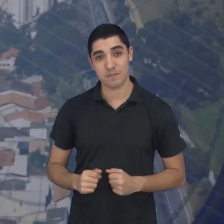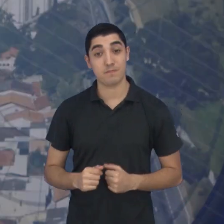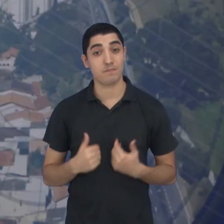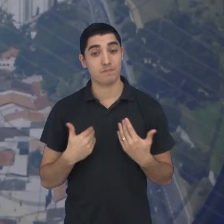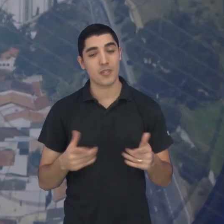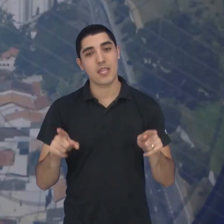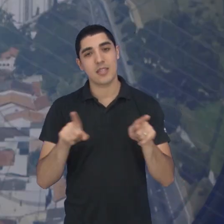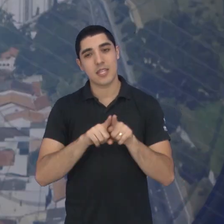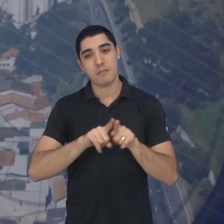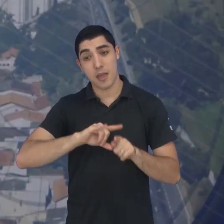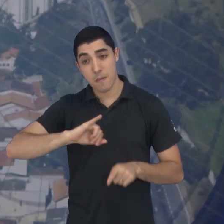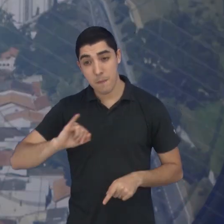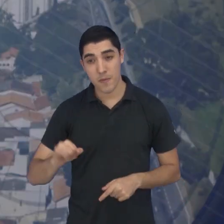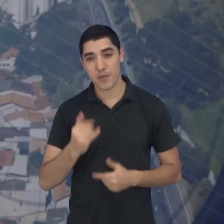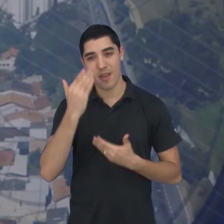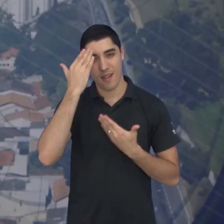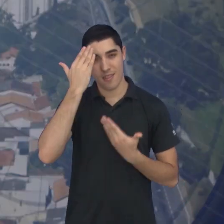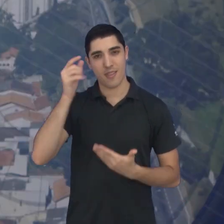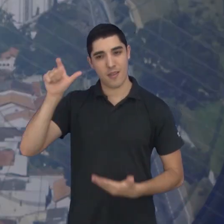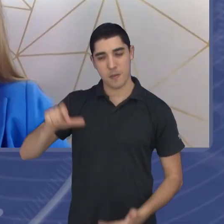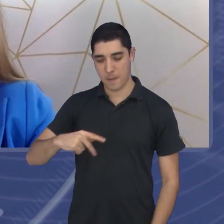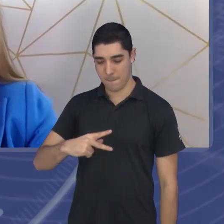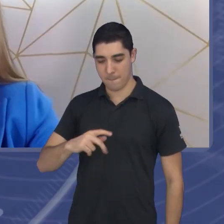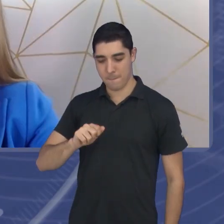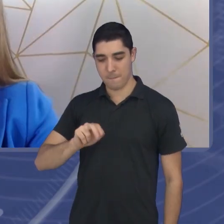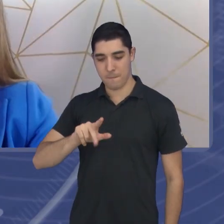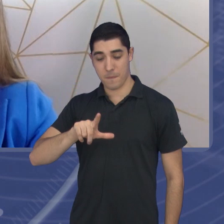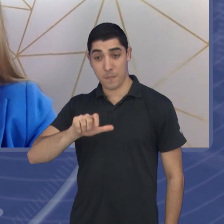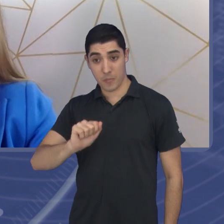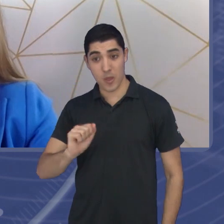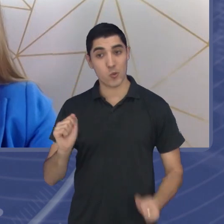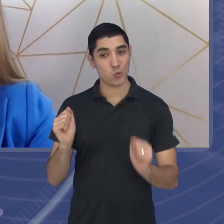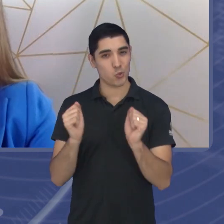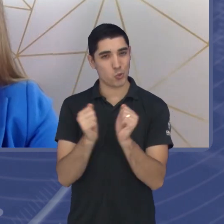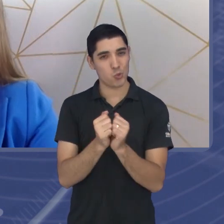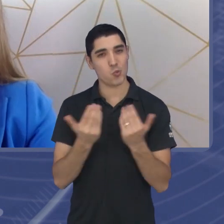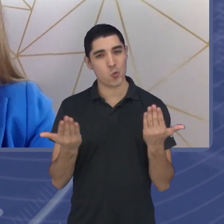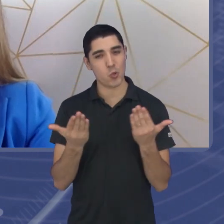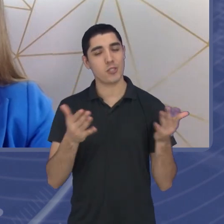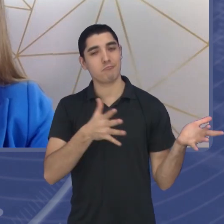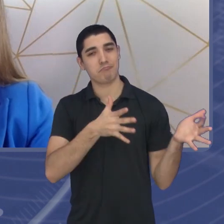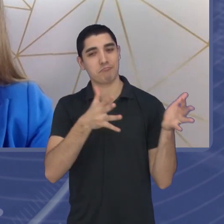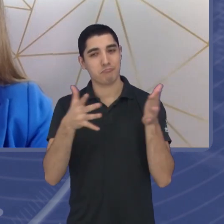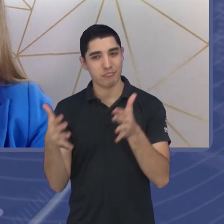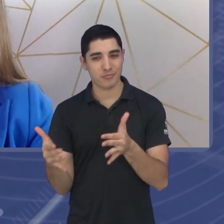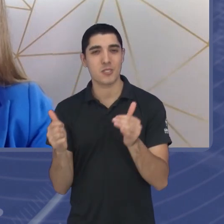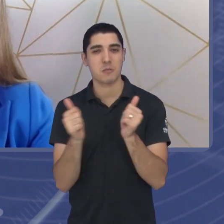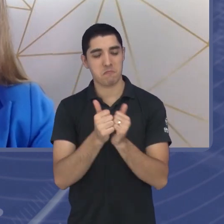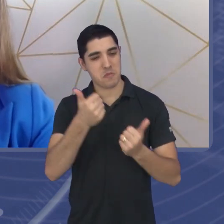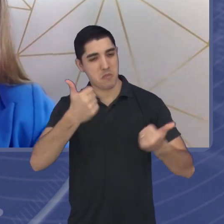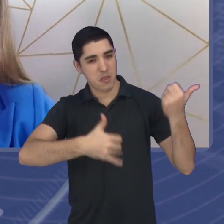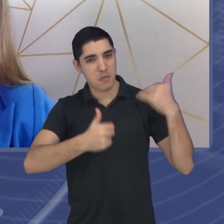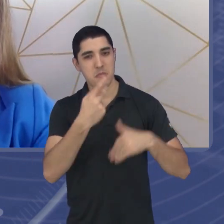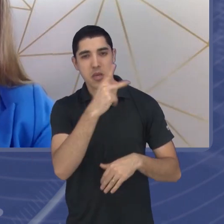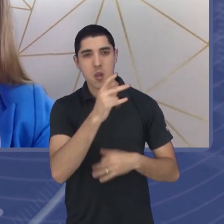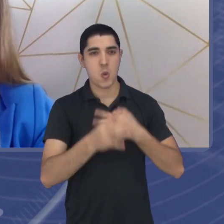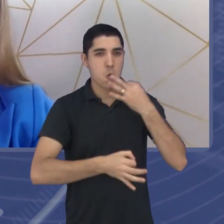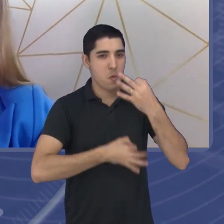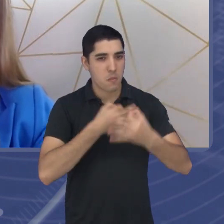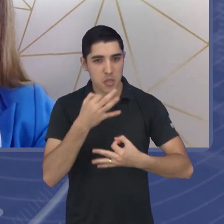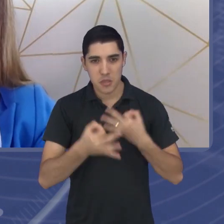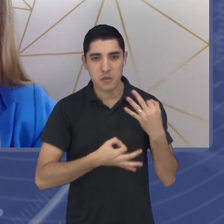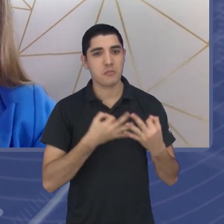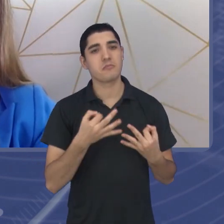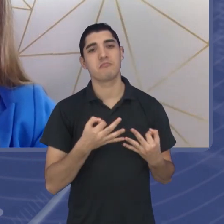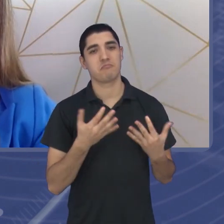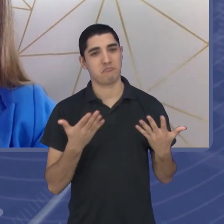quero aproveitar também e agradecer a Paula, que participou com a gente durante todo o programa, contribuindo também com as suas colocações, de acordo